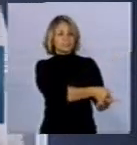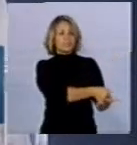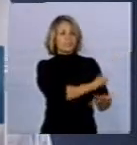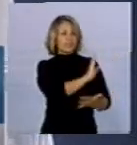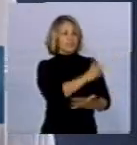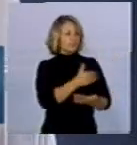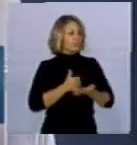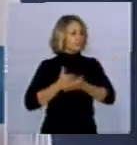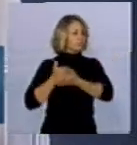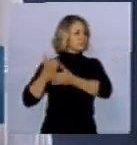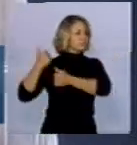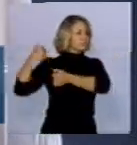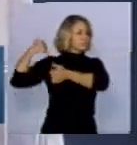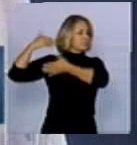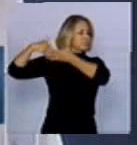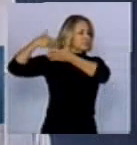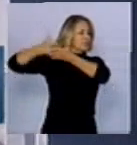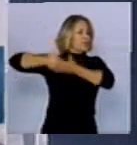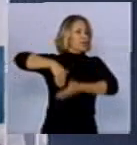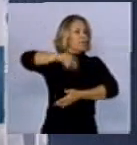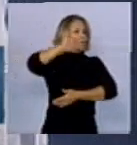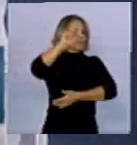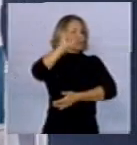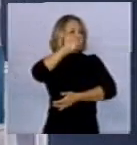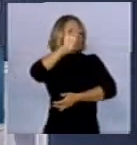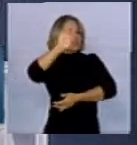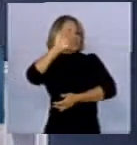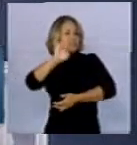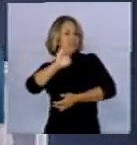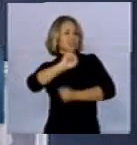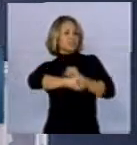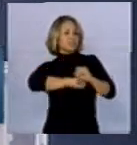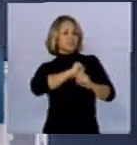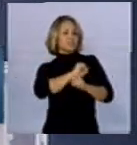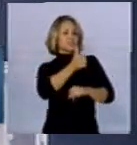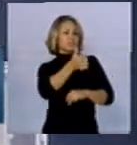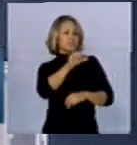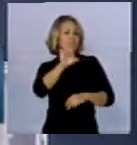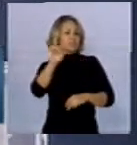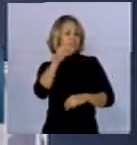já vem do GATE nos anos 60